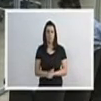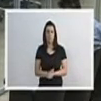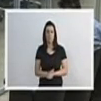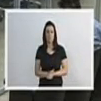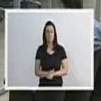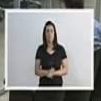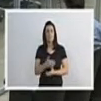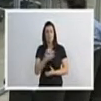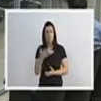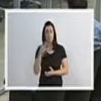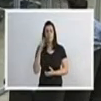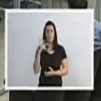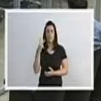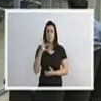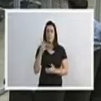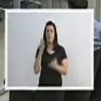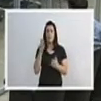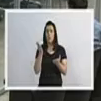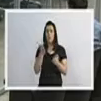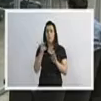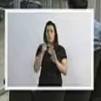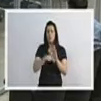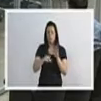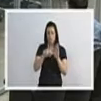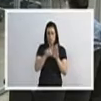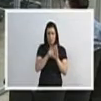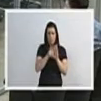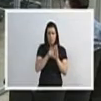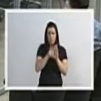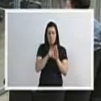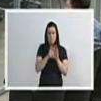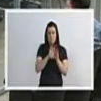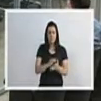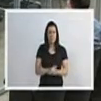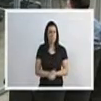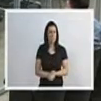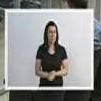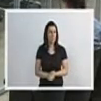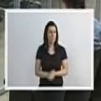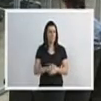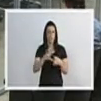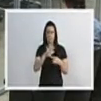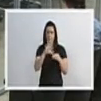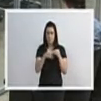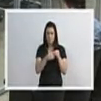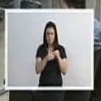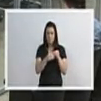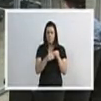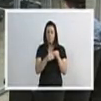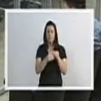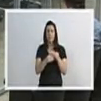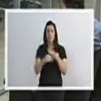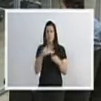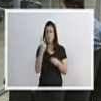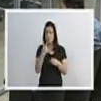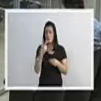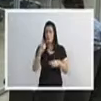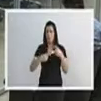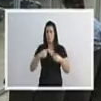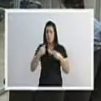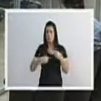Senhores vereadores, agora o projeto de lei que foi incluído pela ordem. Em segunda discussão, é